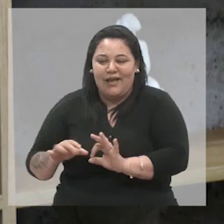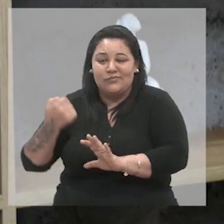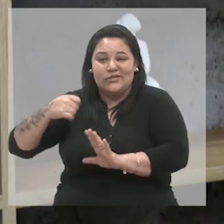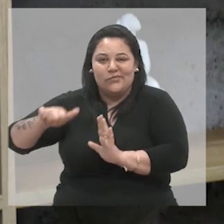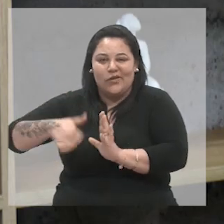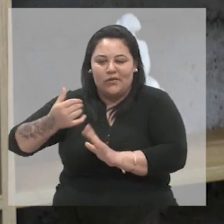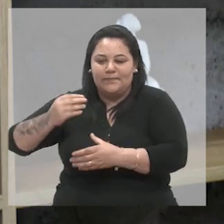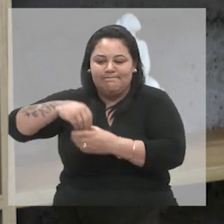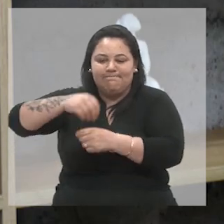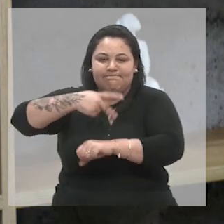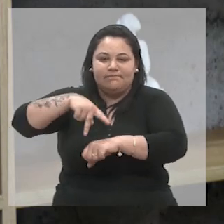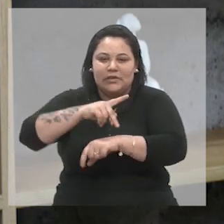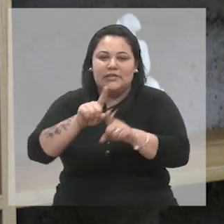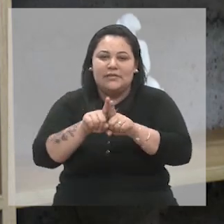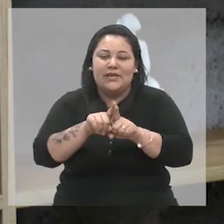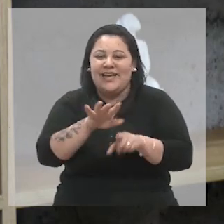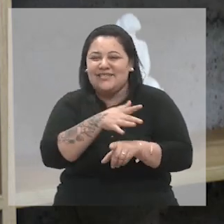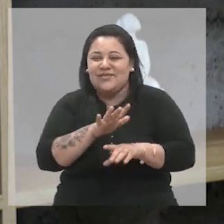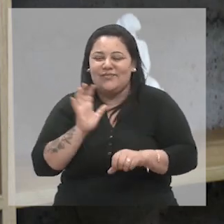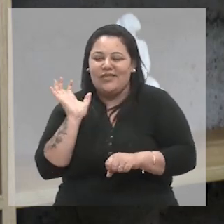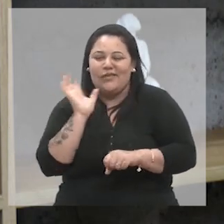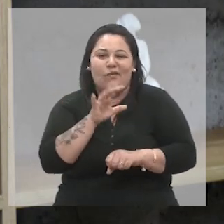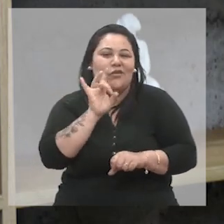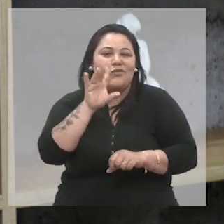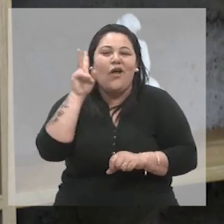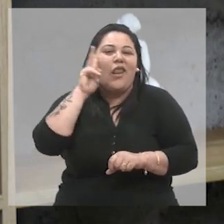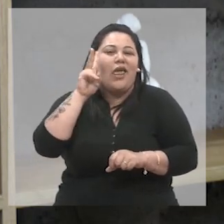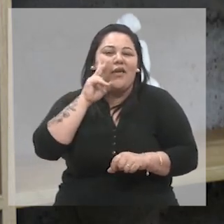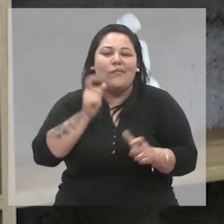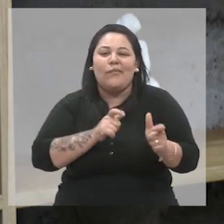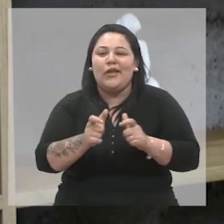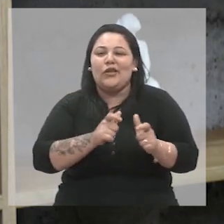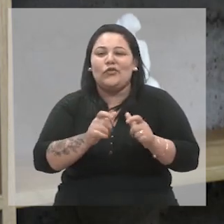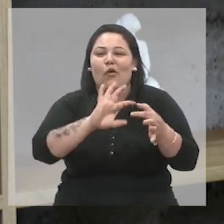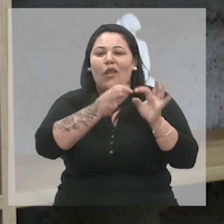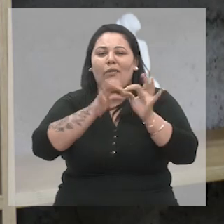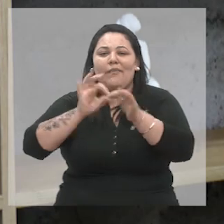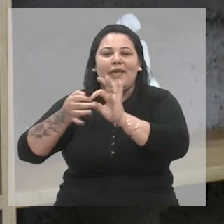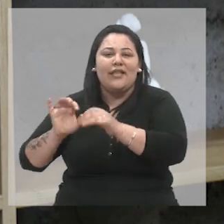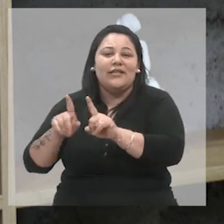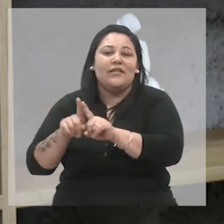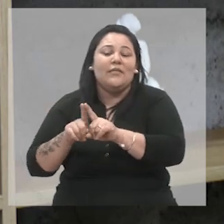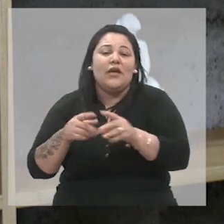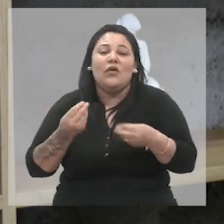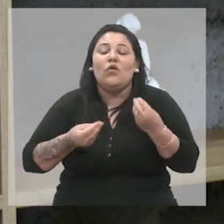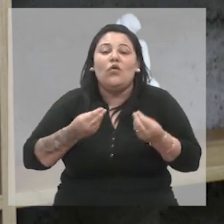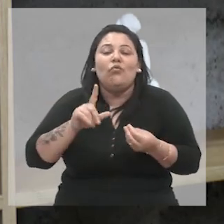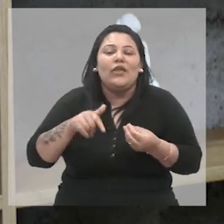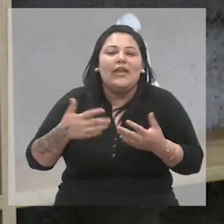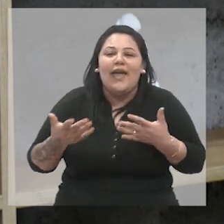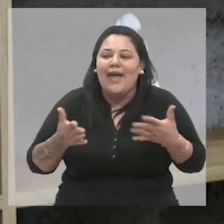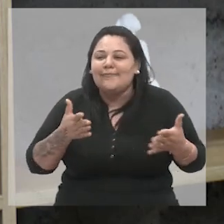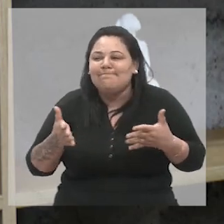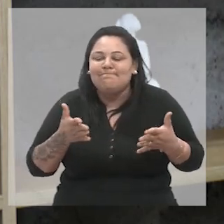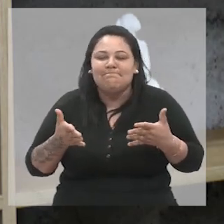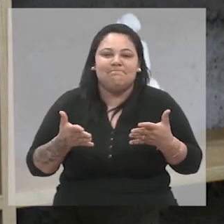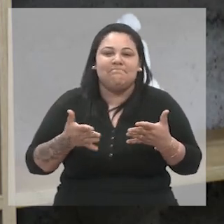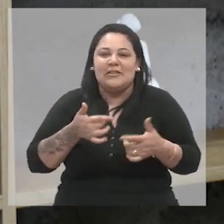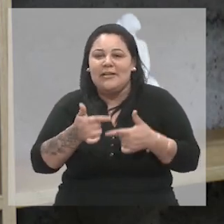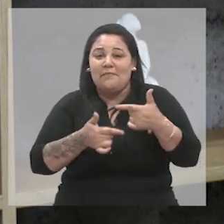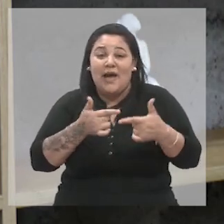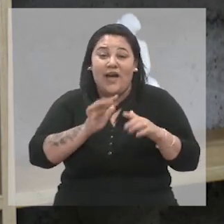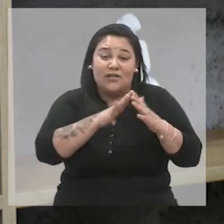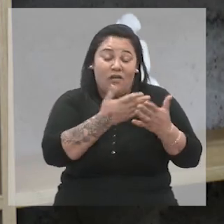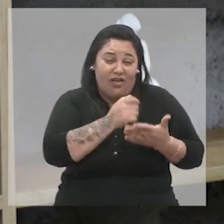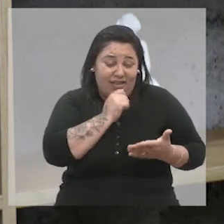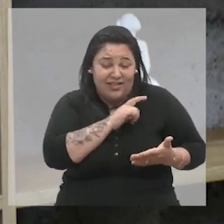que aperfeiçoar no nosso país. Muitas vezes o handebol é lembrado só em época de Olimpíadas, né? Como é que está esse processo?